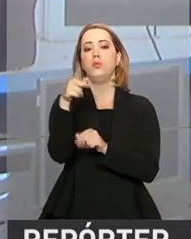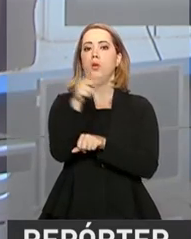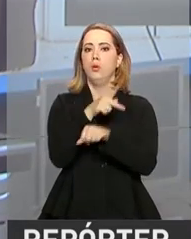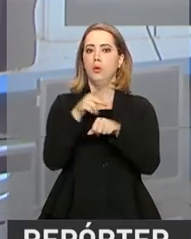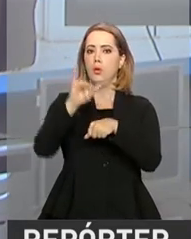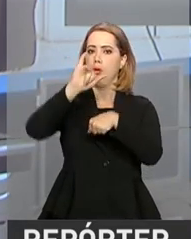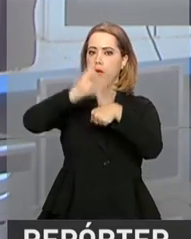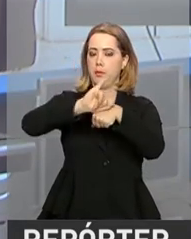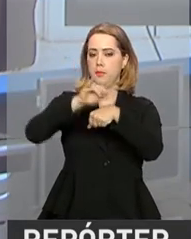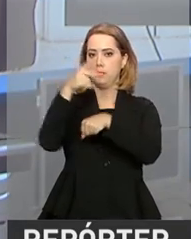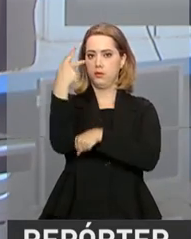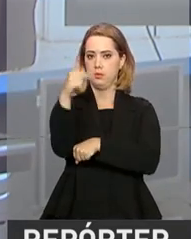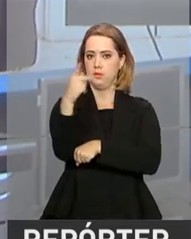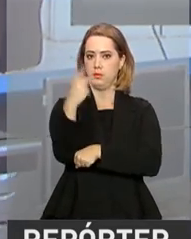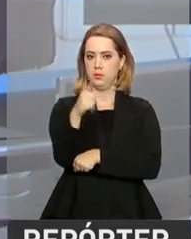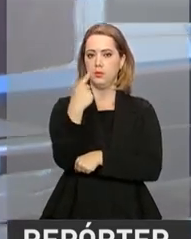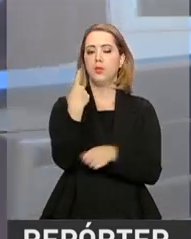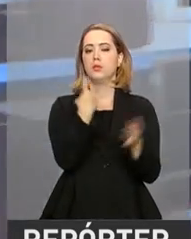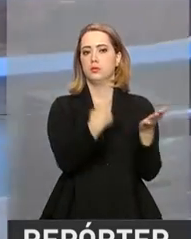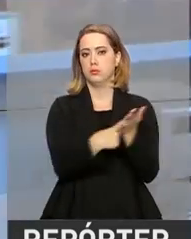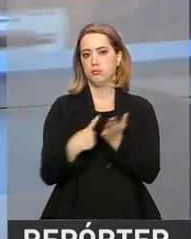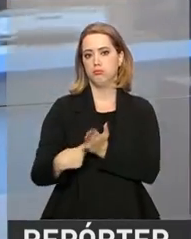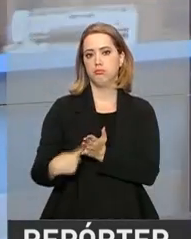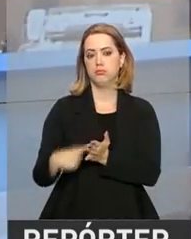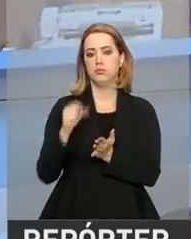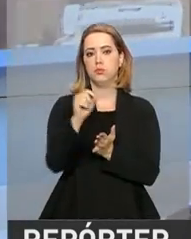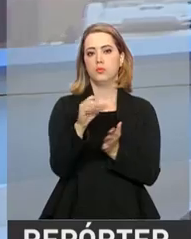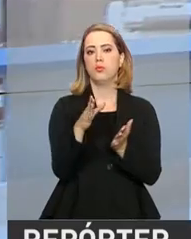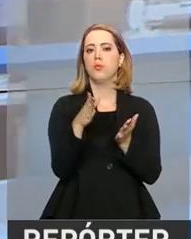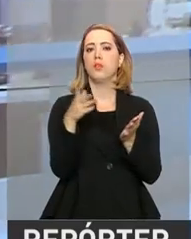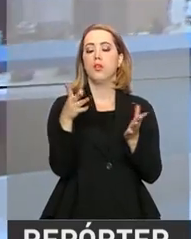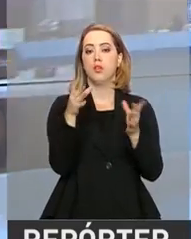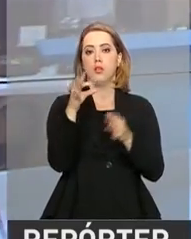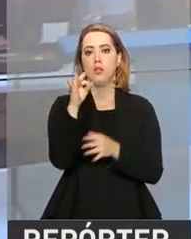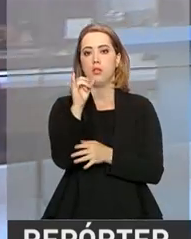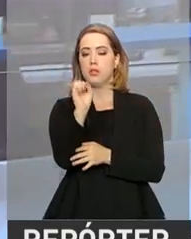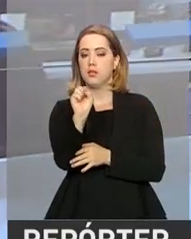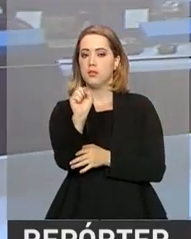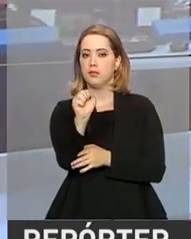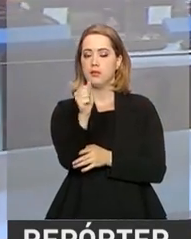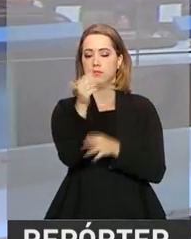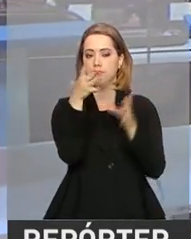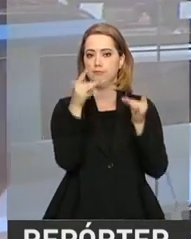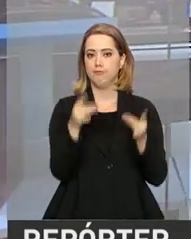para compromissos oficiais. Os detalhes dessa agenda com a Thaísa Dias.